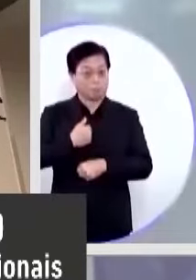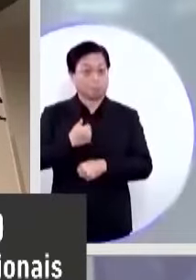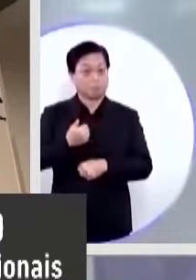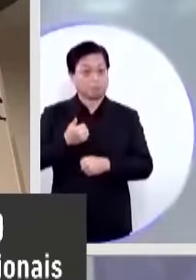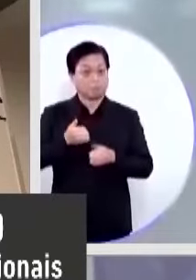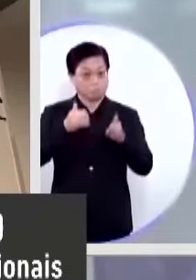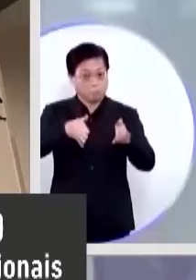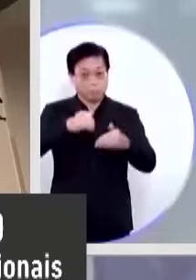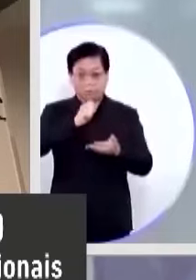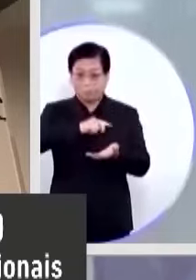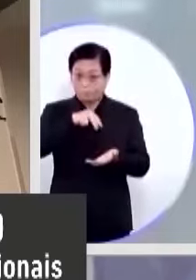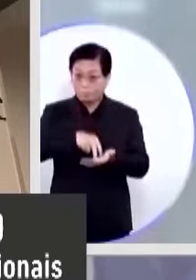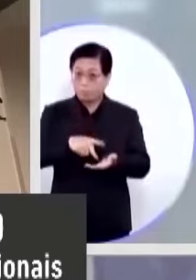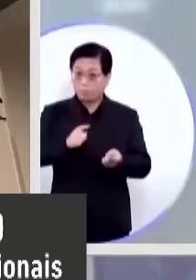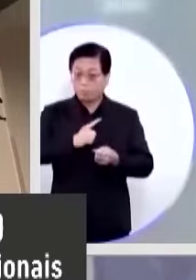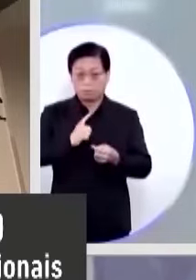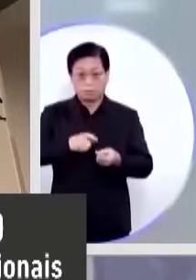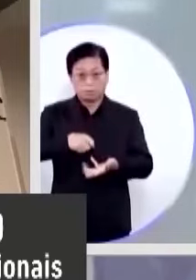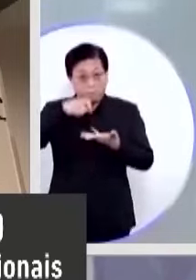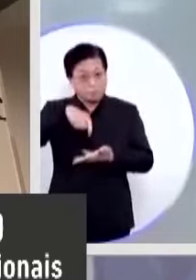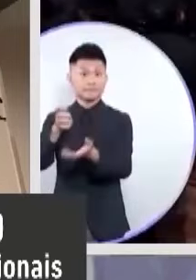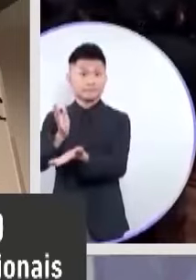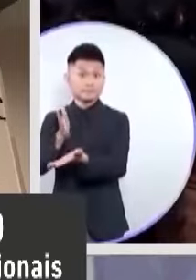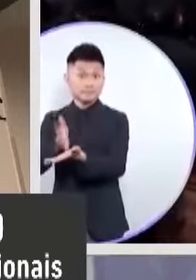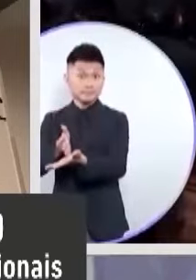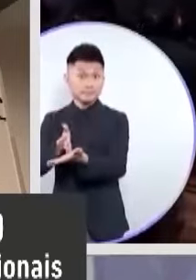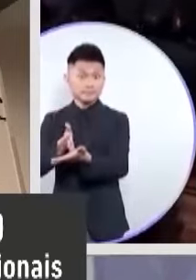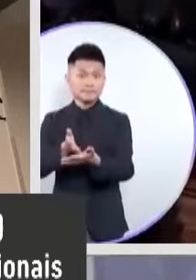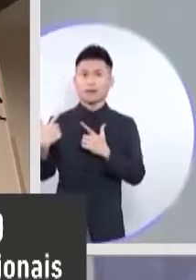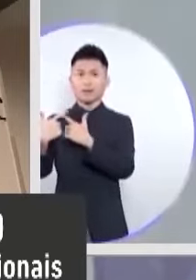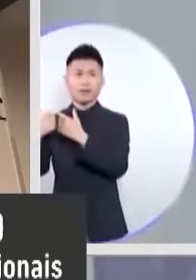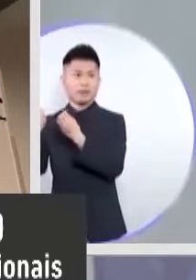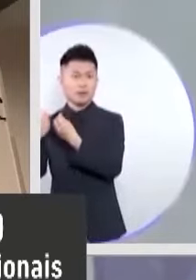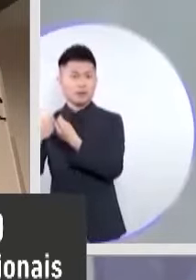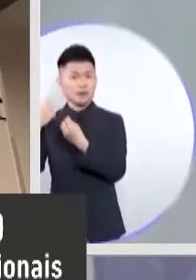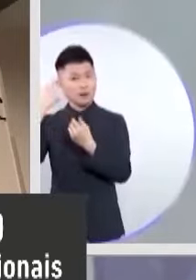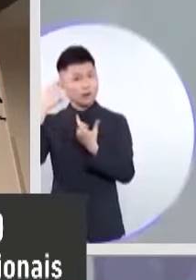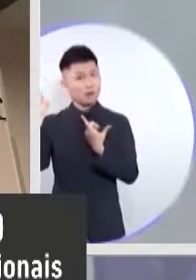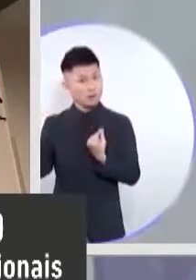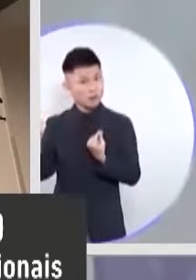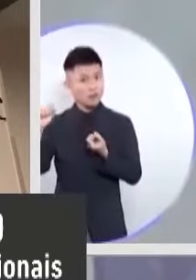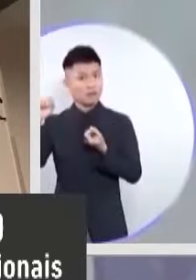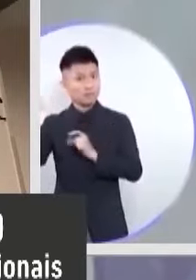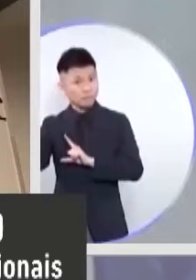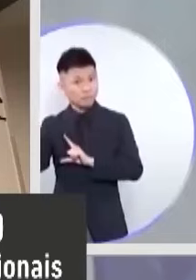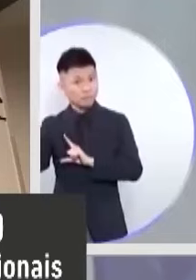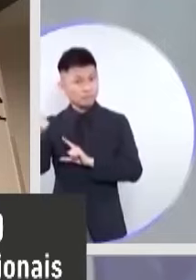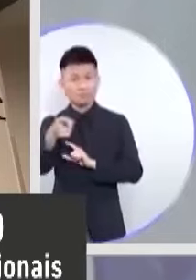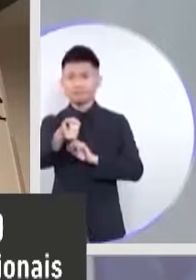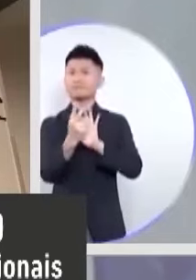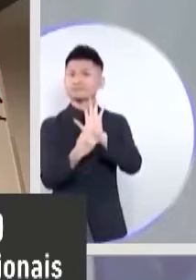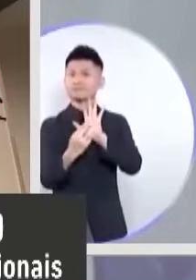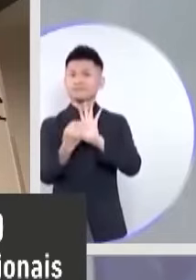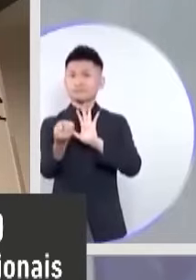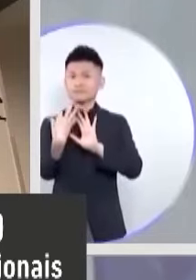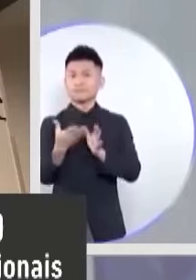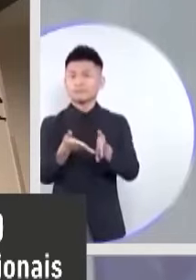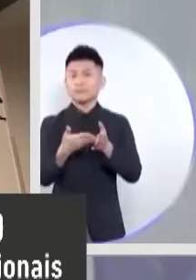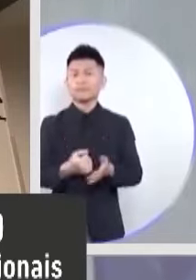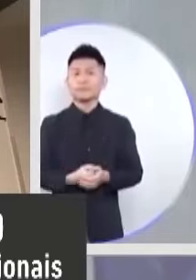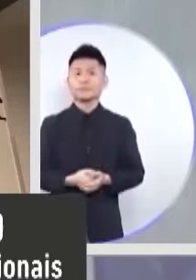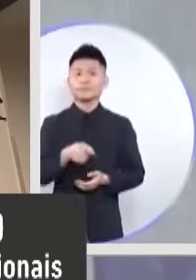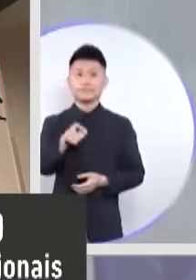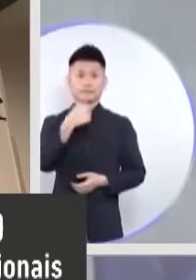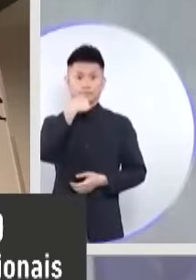visitas eh por exemplo da Janet aellen a Pequim e do secretário de estado Anthony